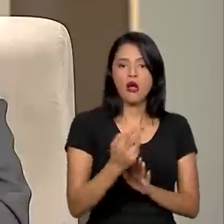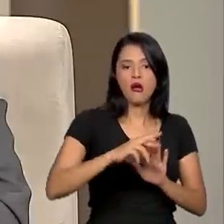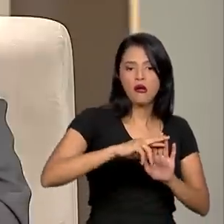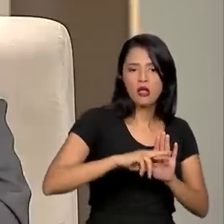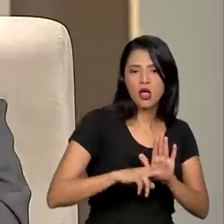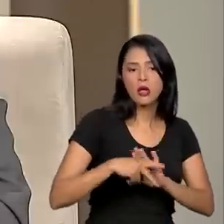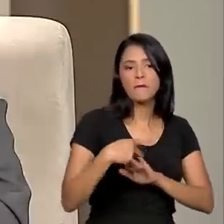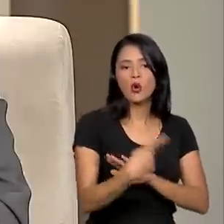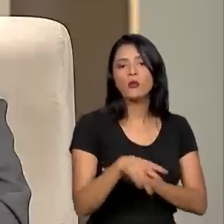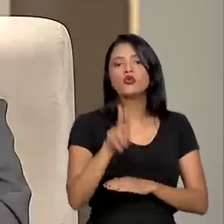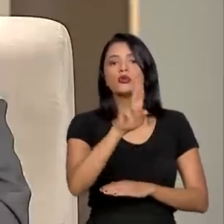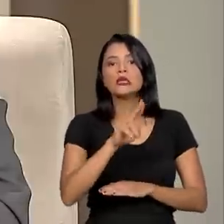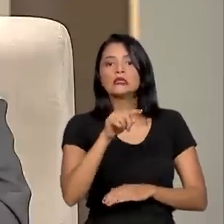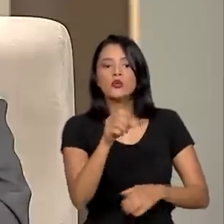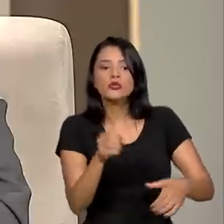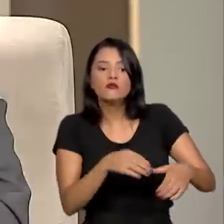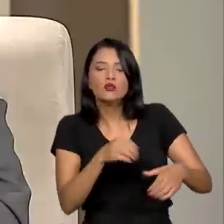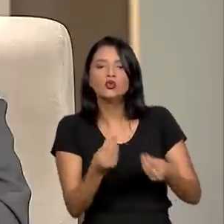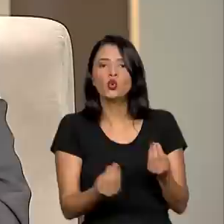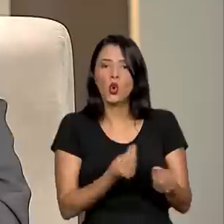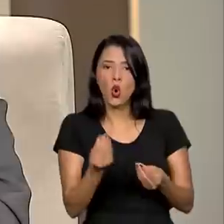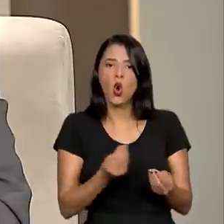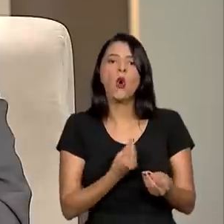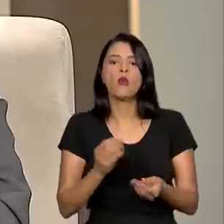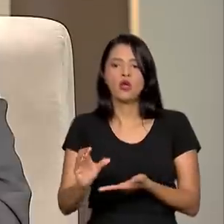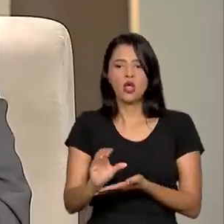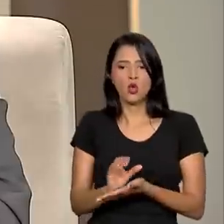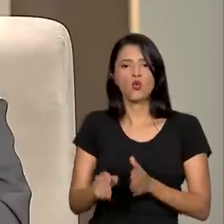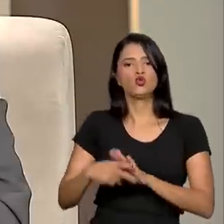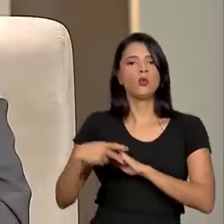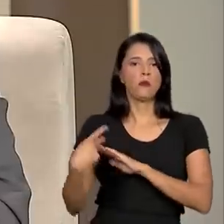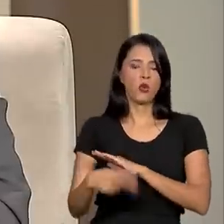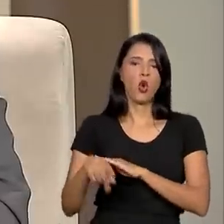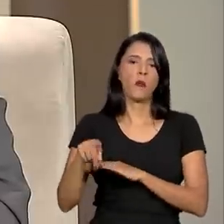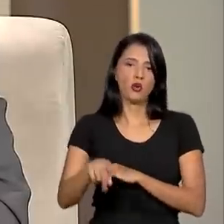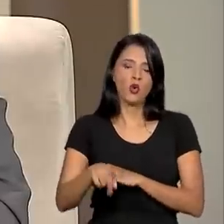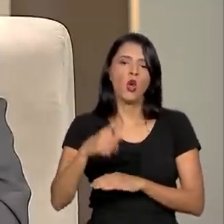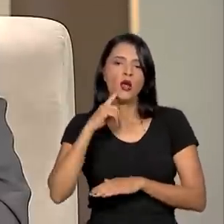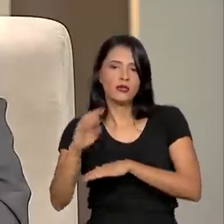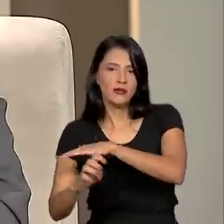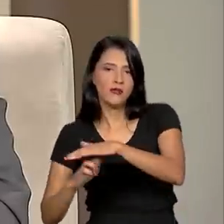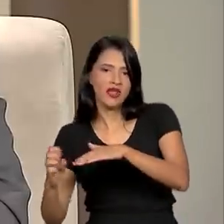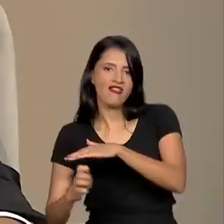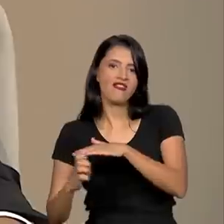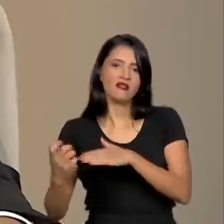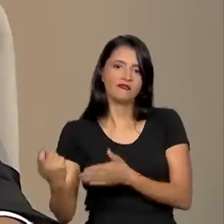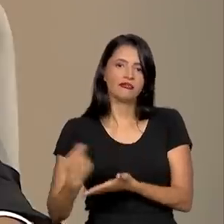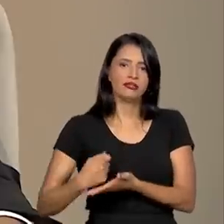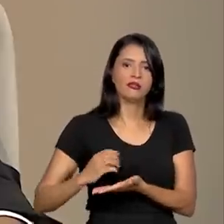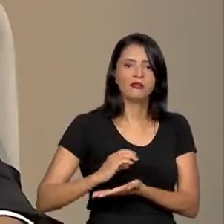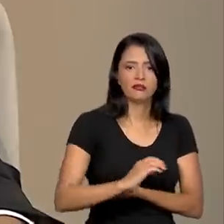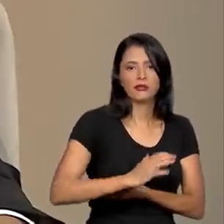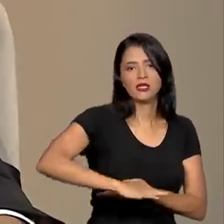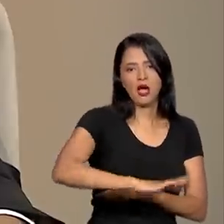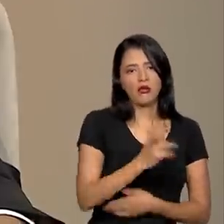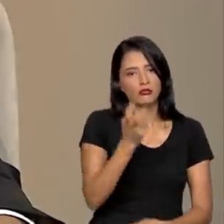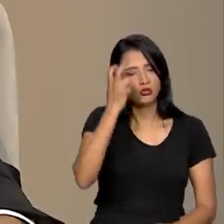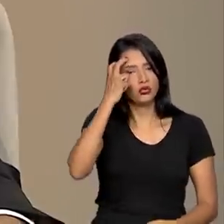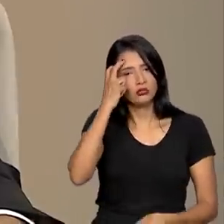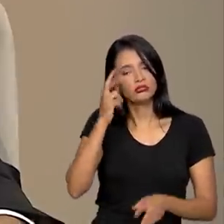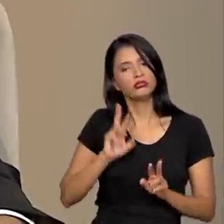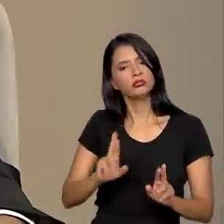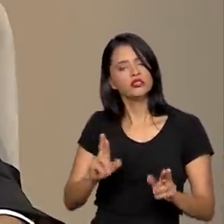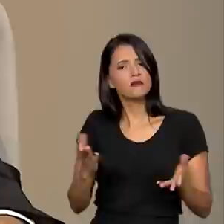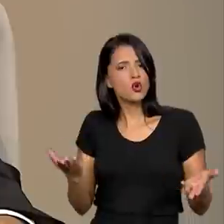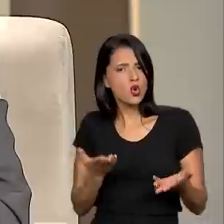desses fundos através de recursos vindo pela renúncia fiscal. Temos a expectativa que isso agora, com a promessa